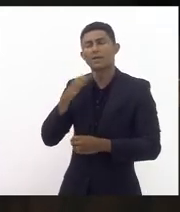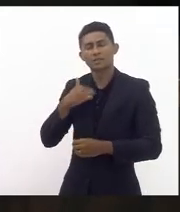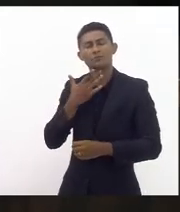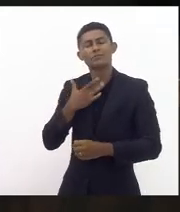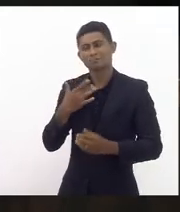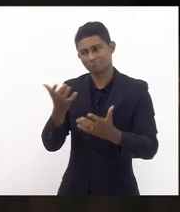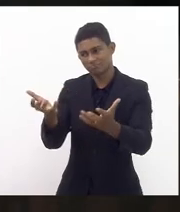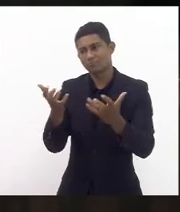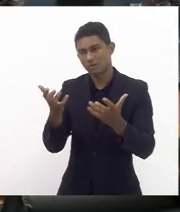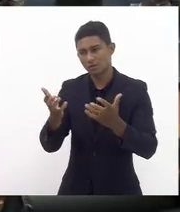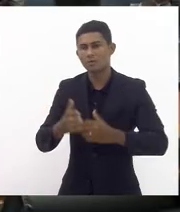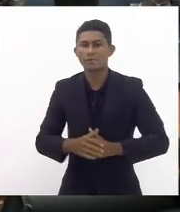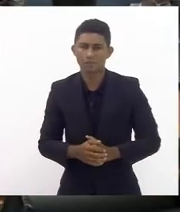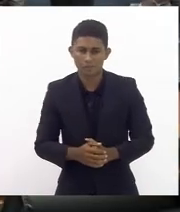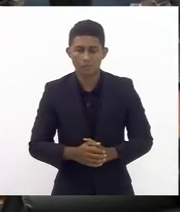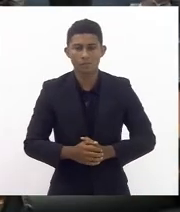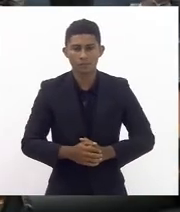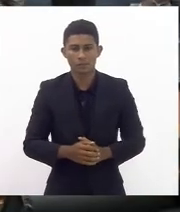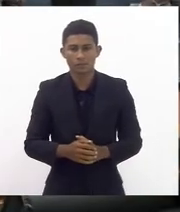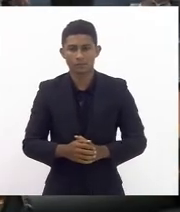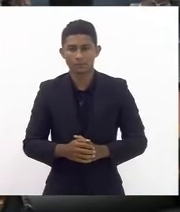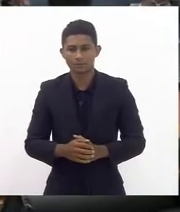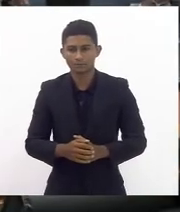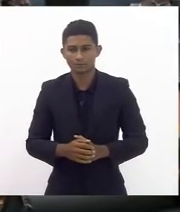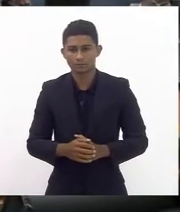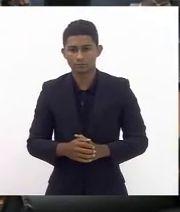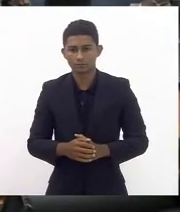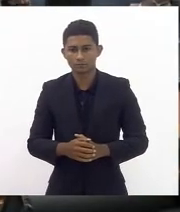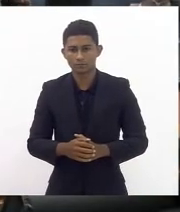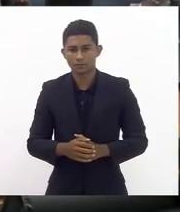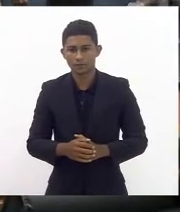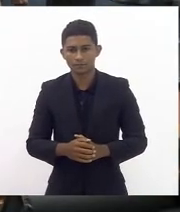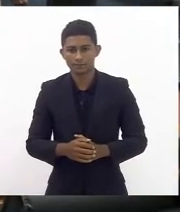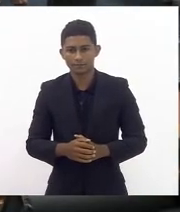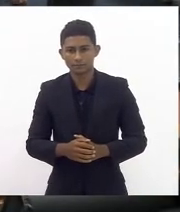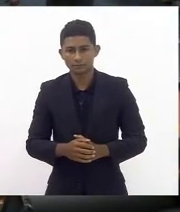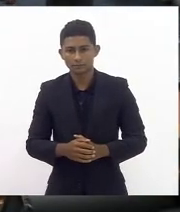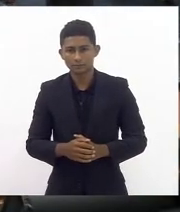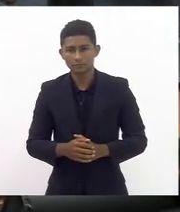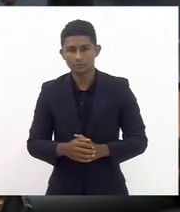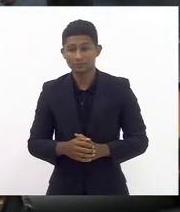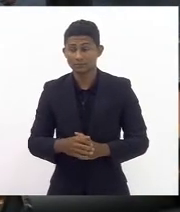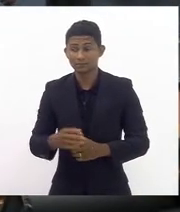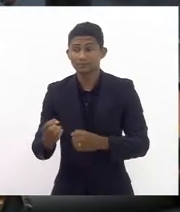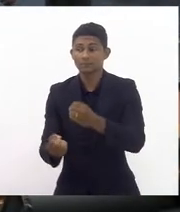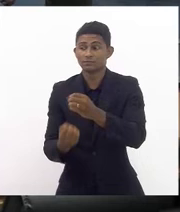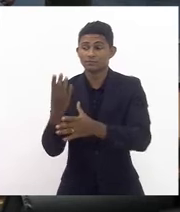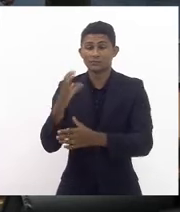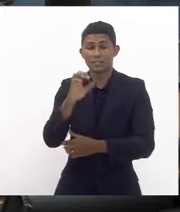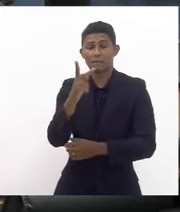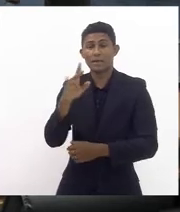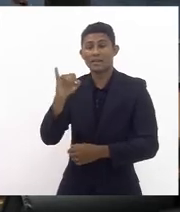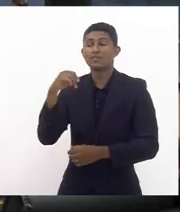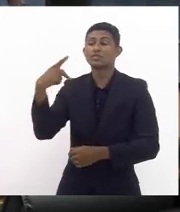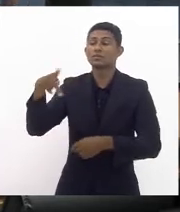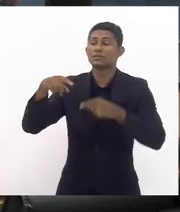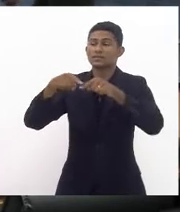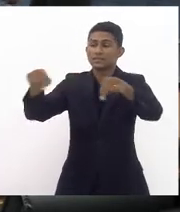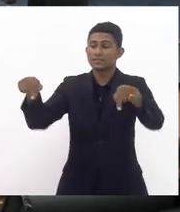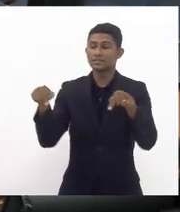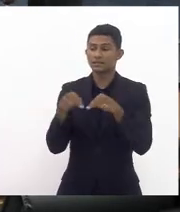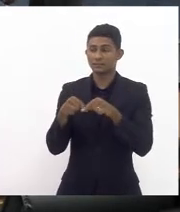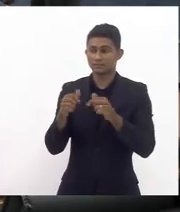desejo aclamado. Qualquer coisa a gente vai botar, vamos instalar essa CPI lá na sala de Vossa Excelência.